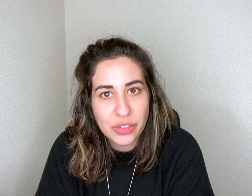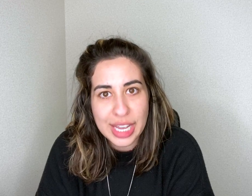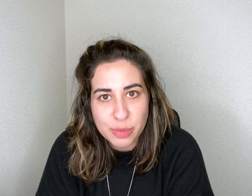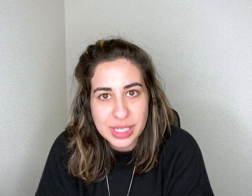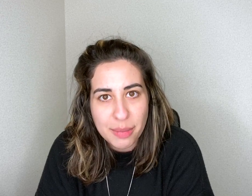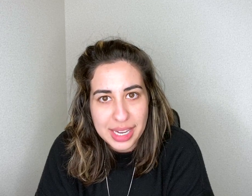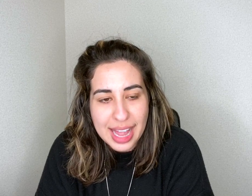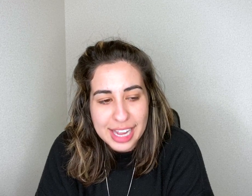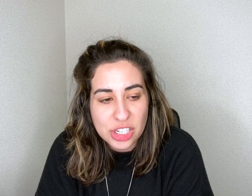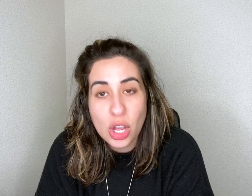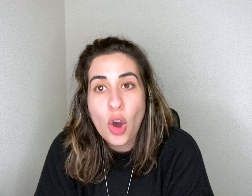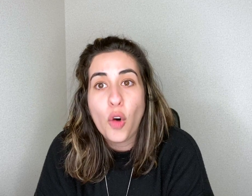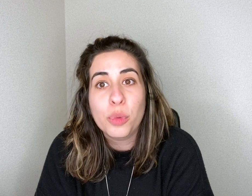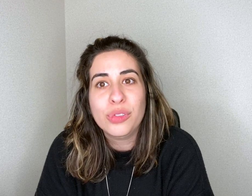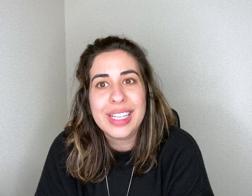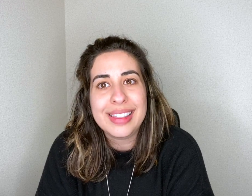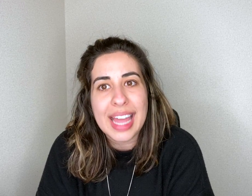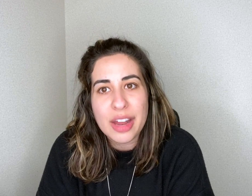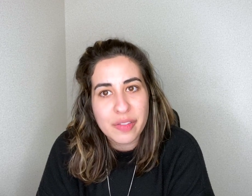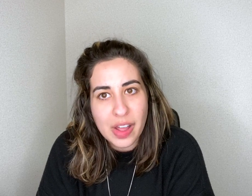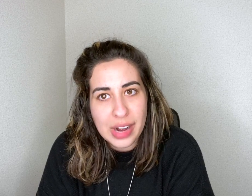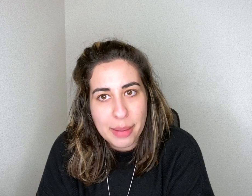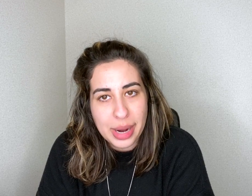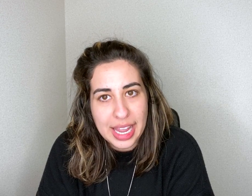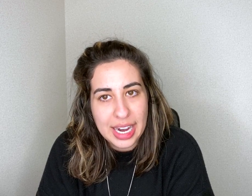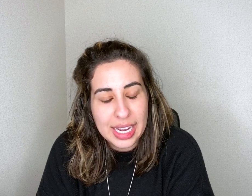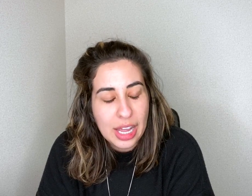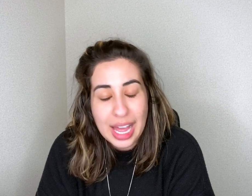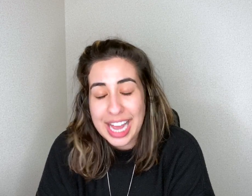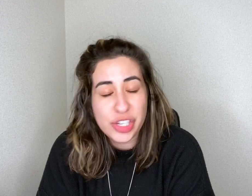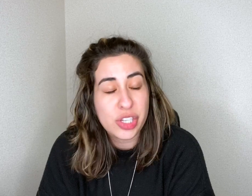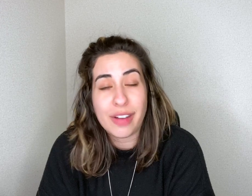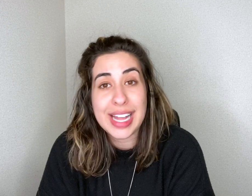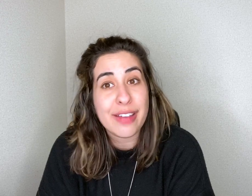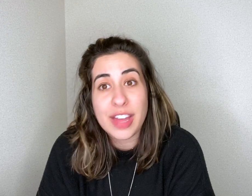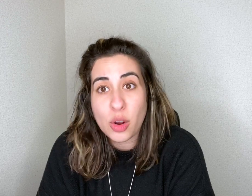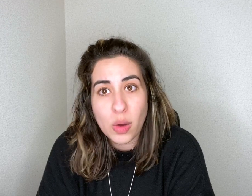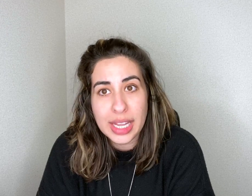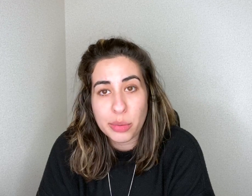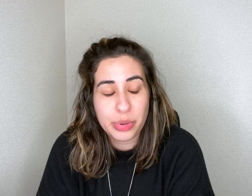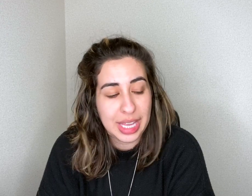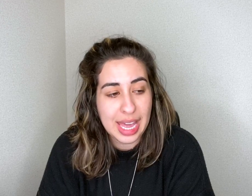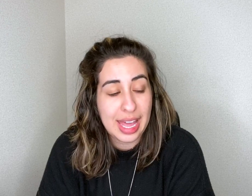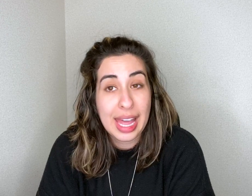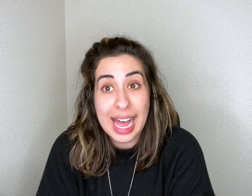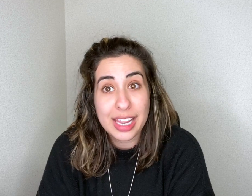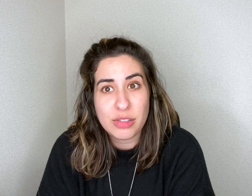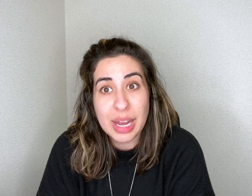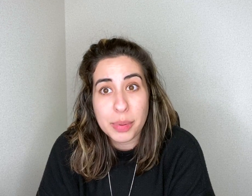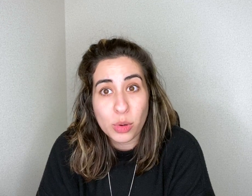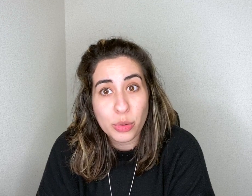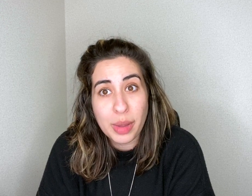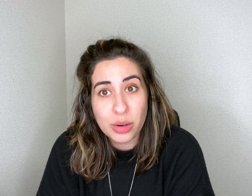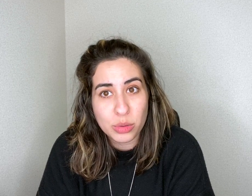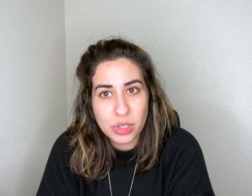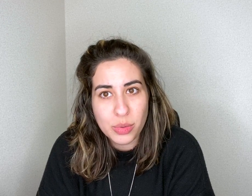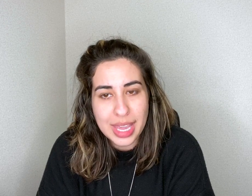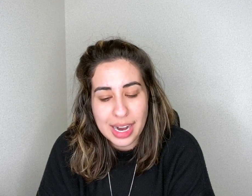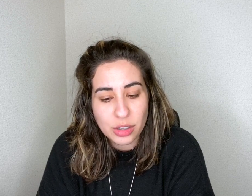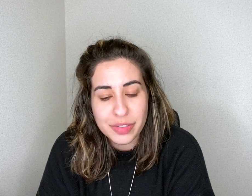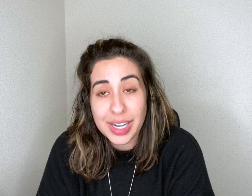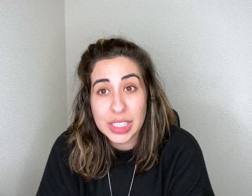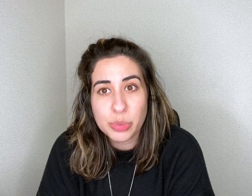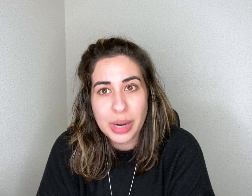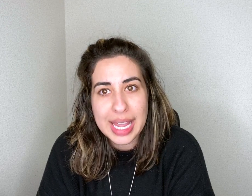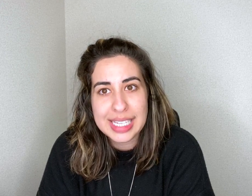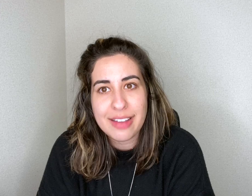tá falando, irresponsabilidade. O mundo inteiro vai olhar pra ele. A gente só vai ter vergonha, porque aqui no Japão, quando perguntam o que